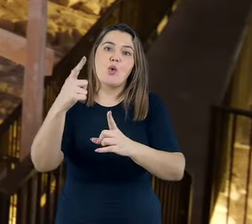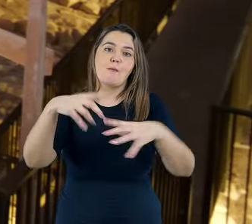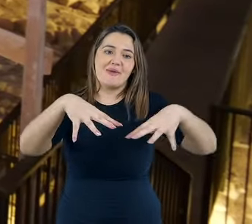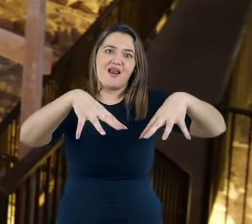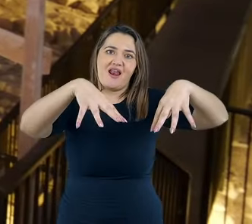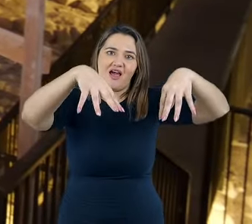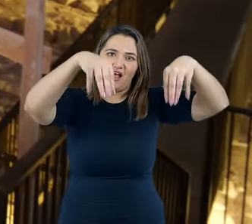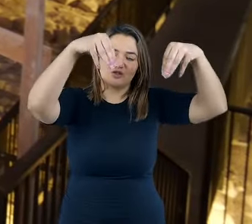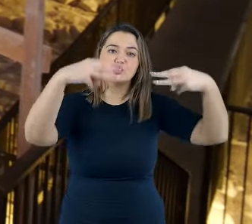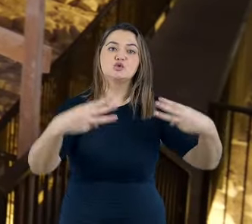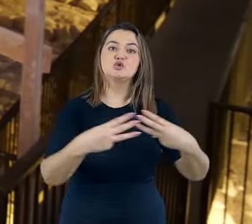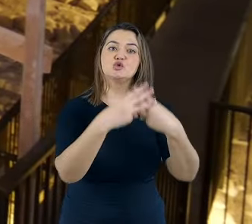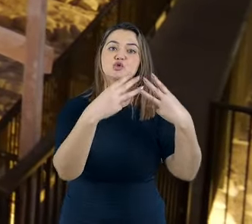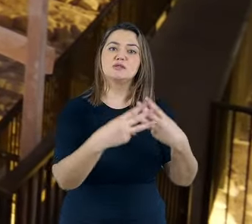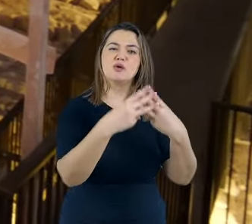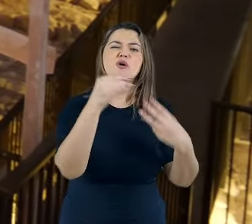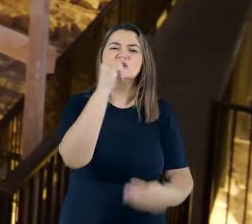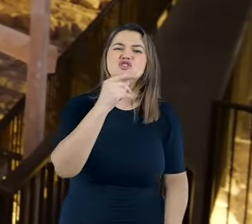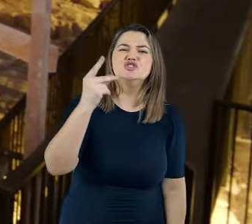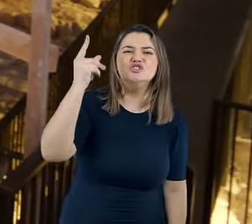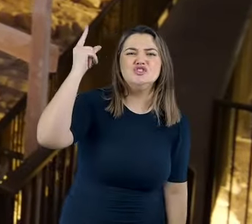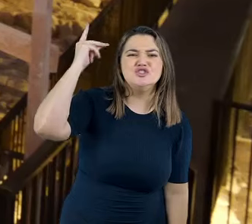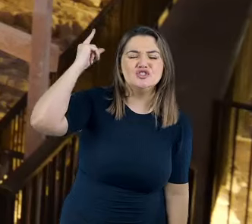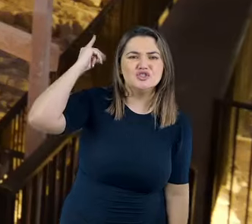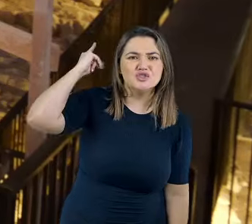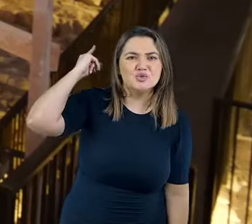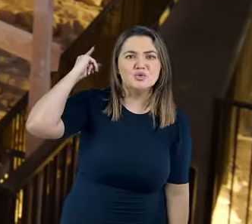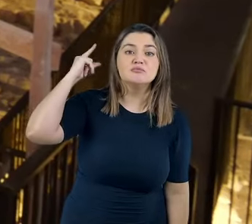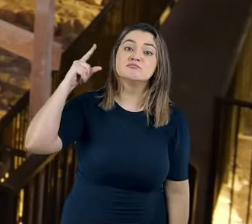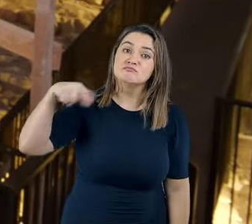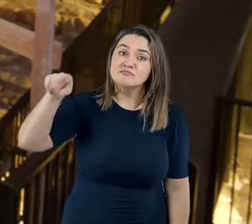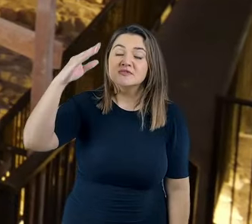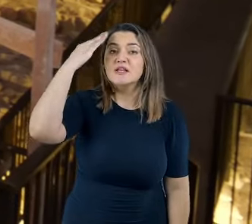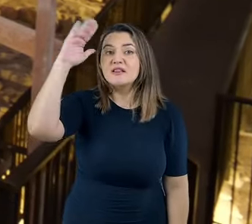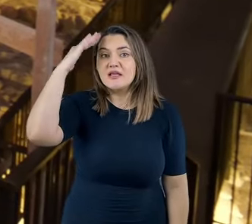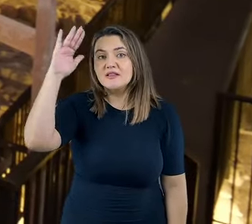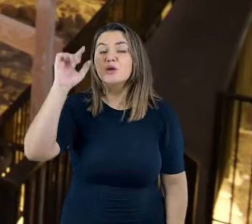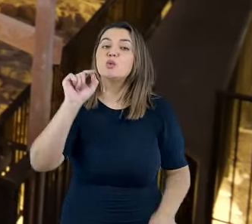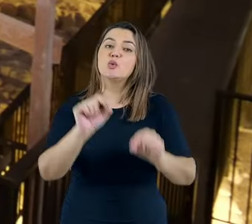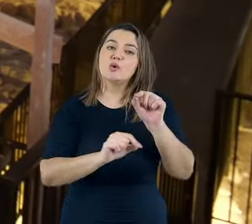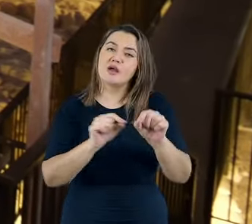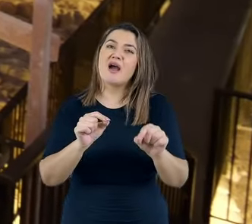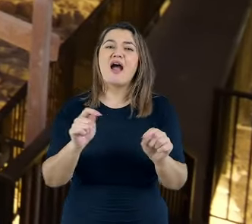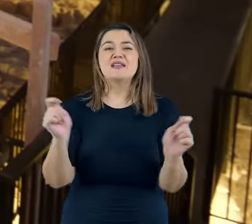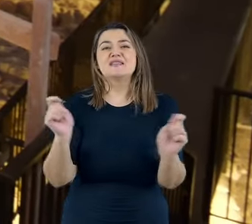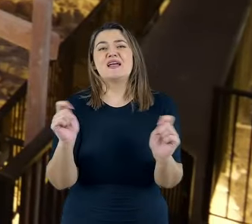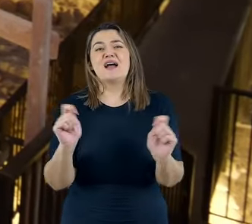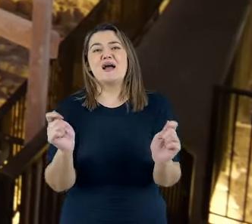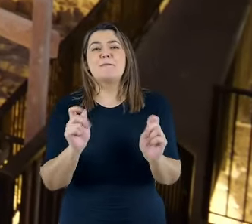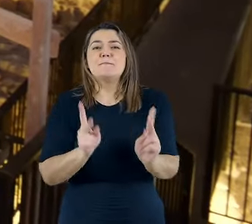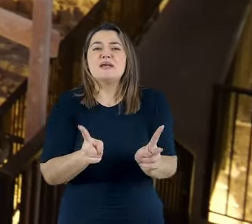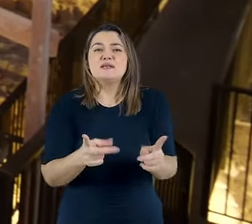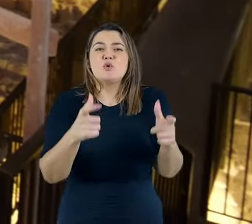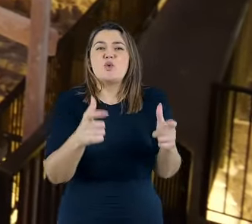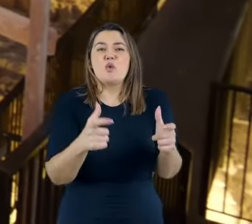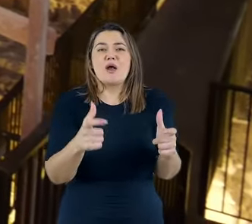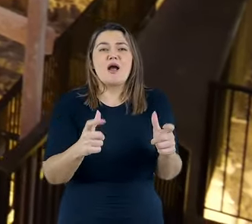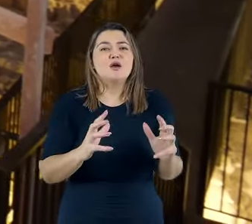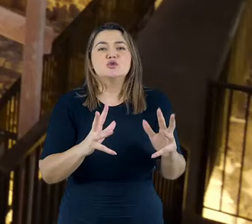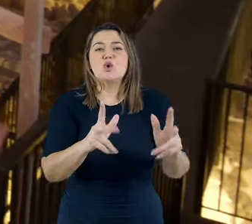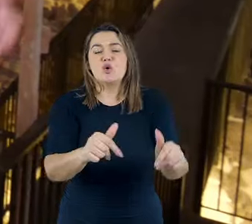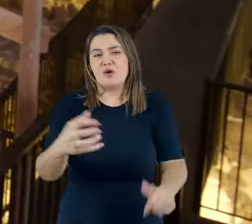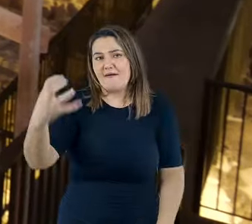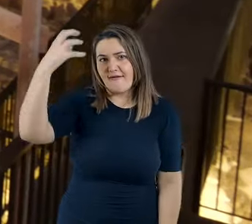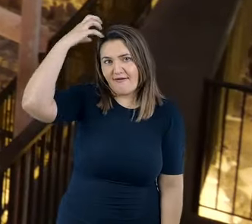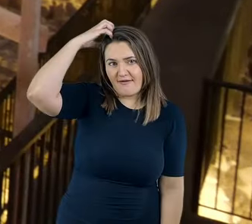judeu aqui, muito antigo, e que eles entenderam erroneamente que poderia ser no mesmo lugar de todos